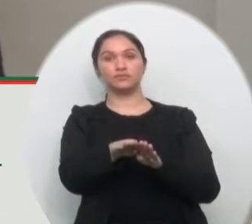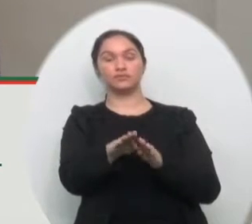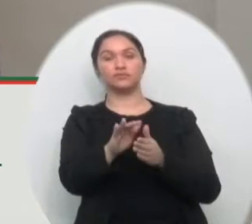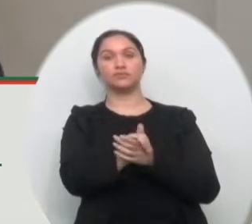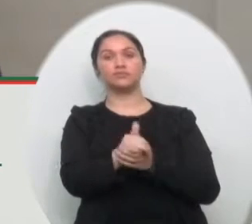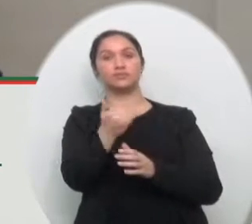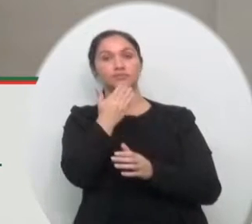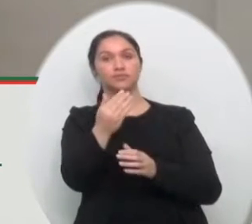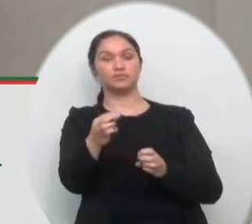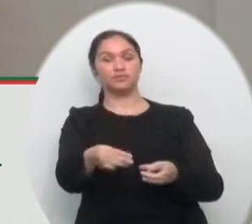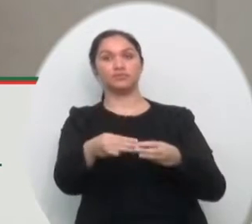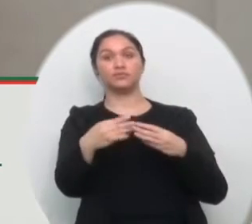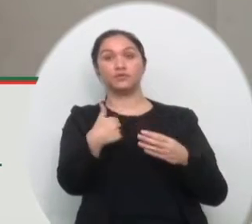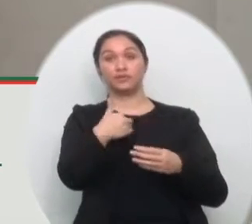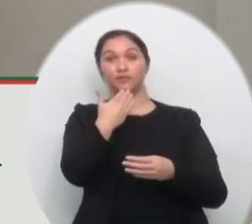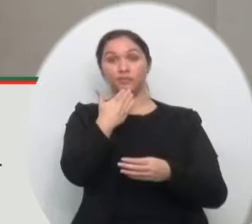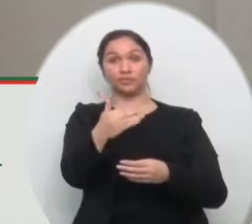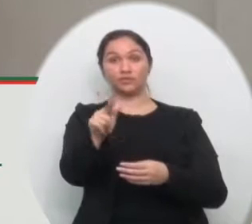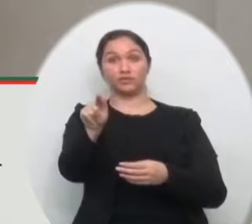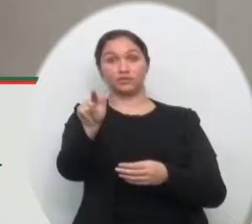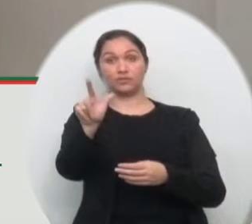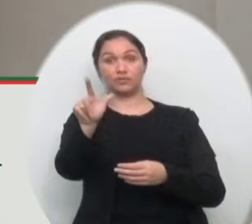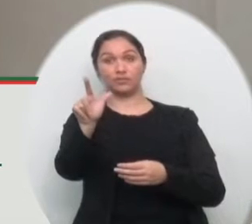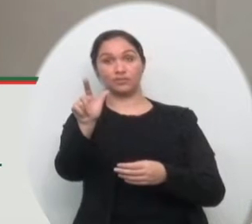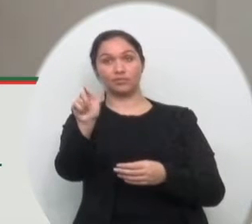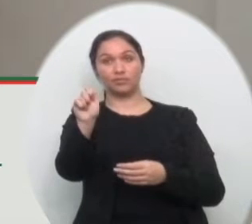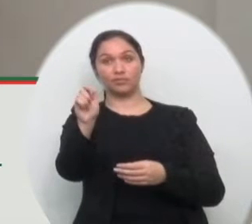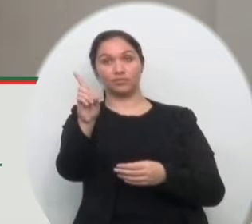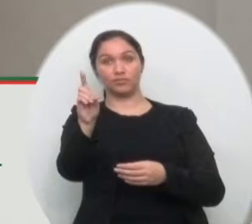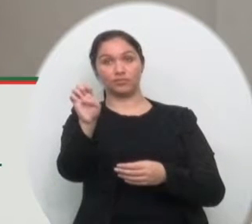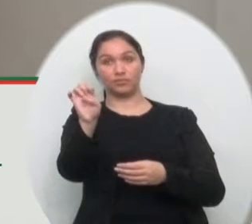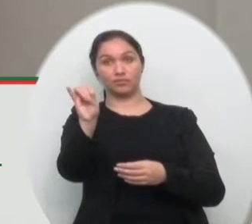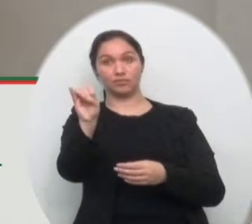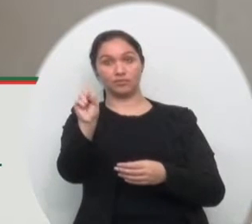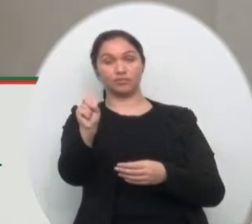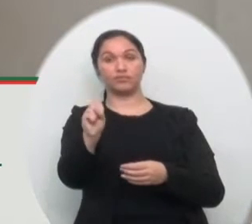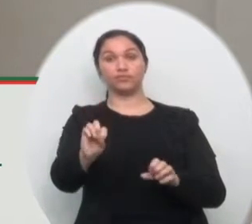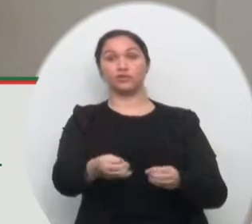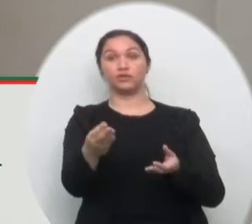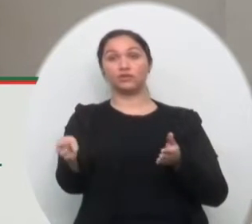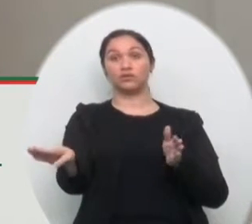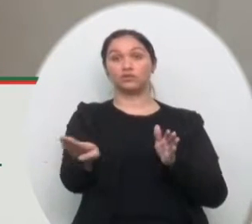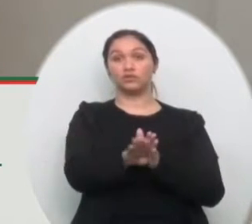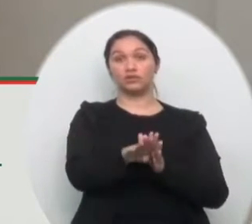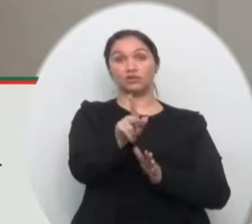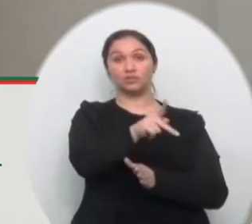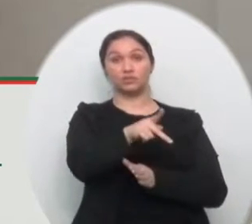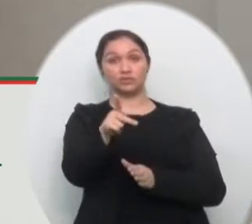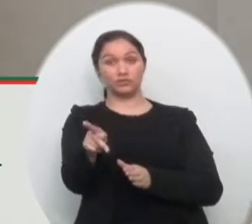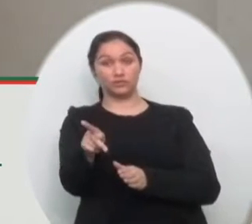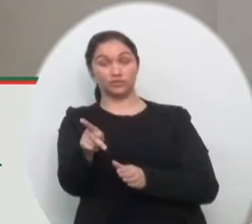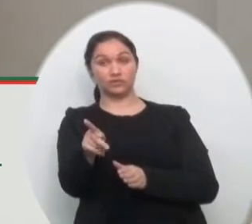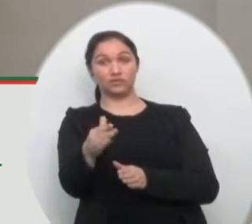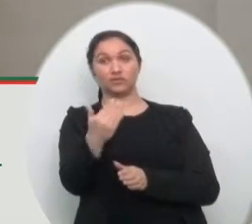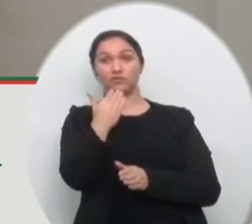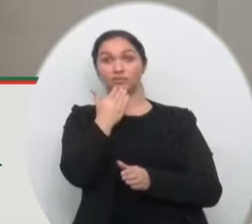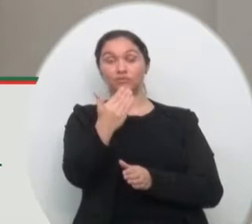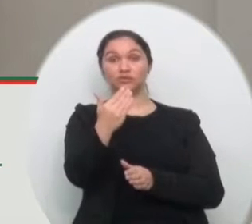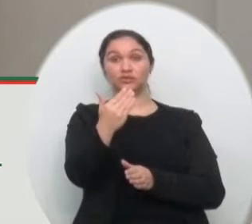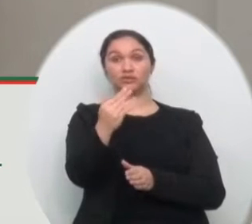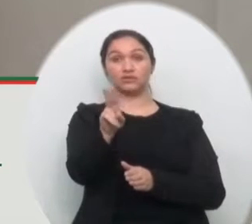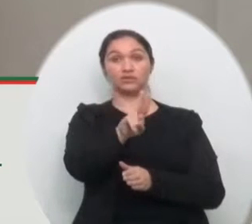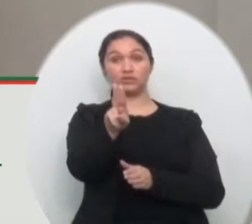a Gladys que assim que chegassem alguns professores da Odonto, caso viessem, que ela anotasse o nome deles